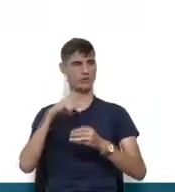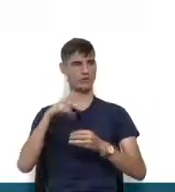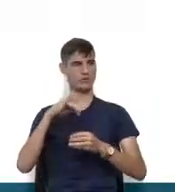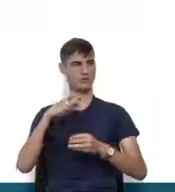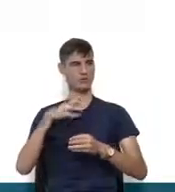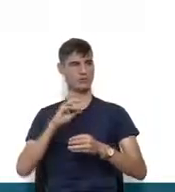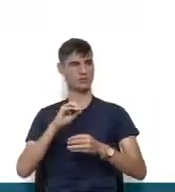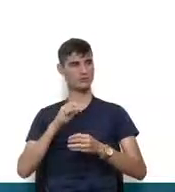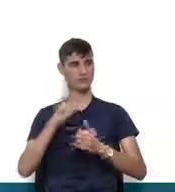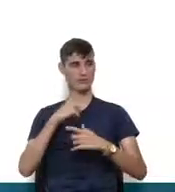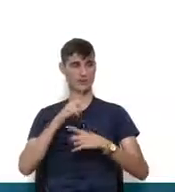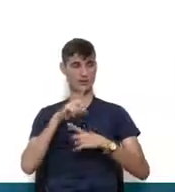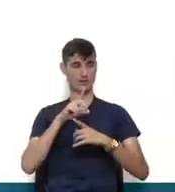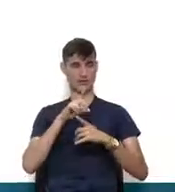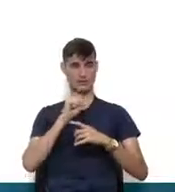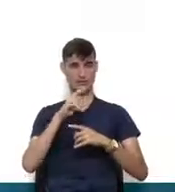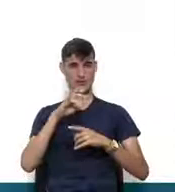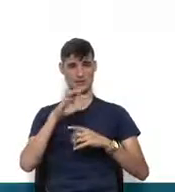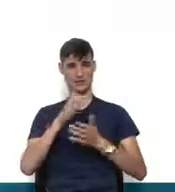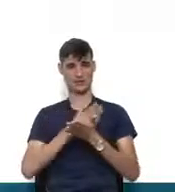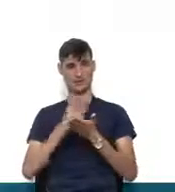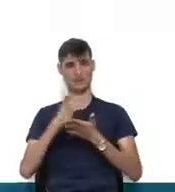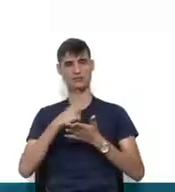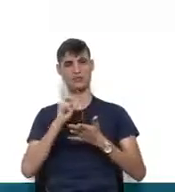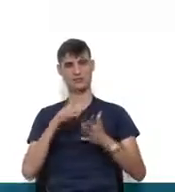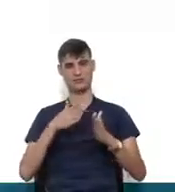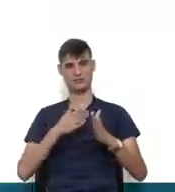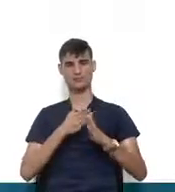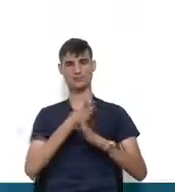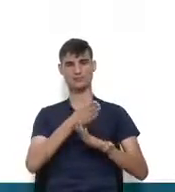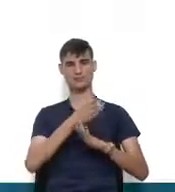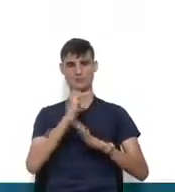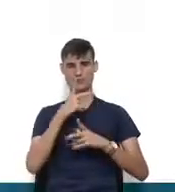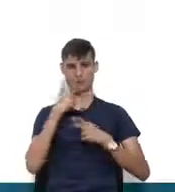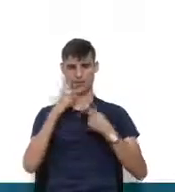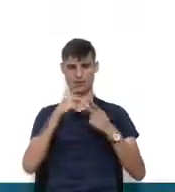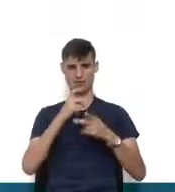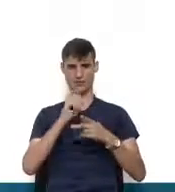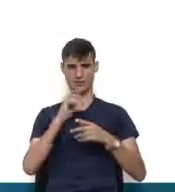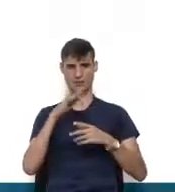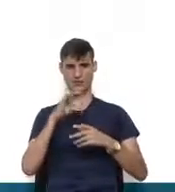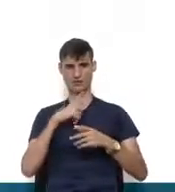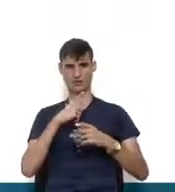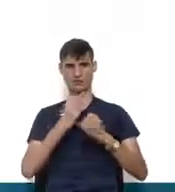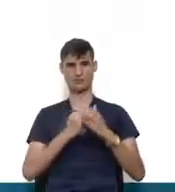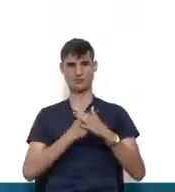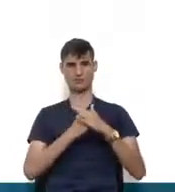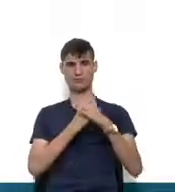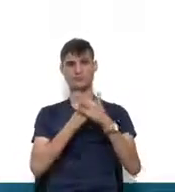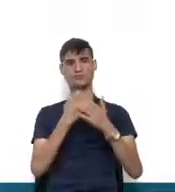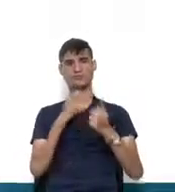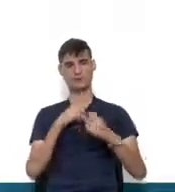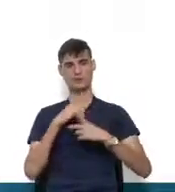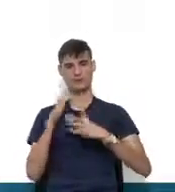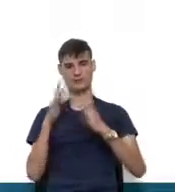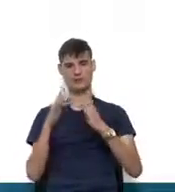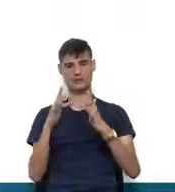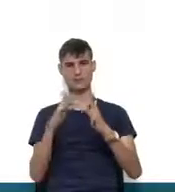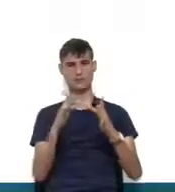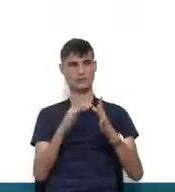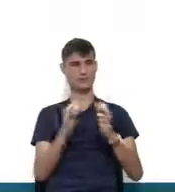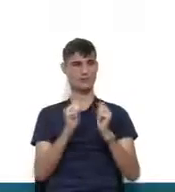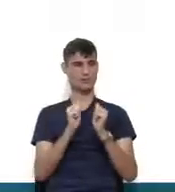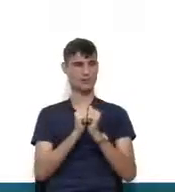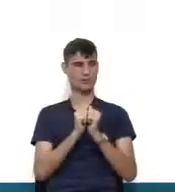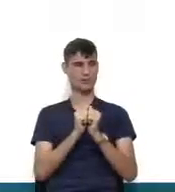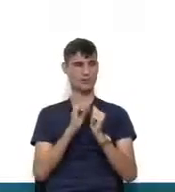série, olha aqui, ela vai tender ao infinito, tá? Se eu estou falando de série de potência, nós temos que relacioná-la